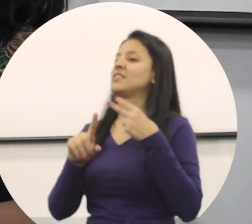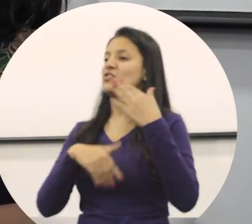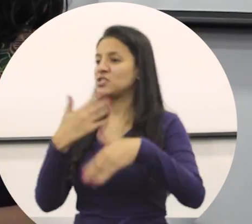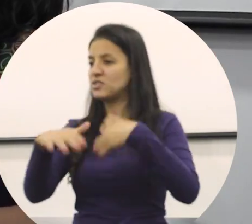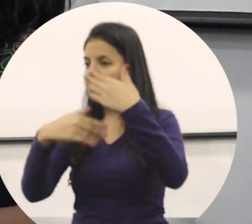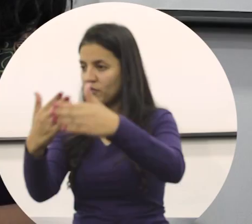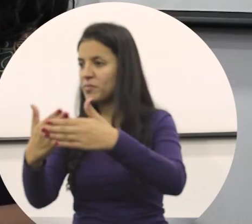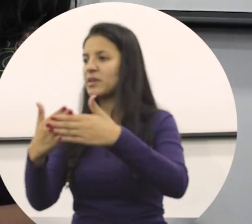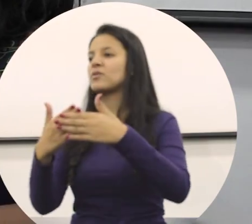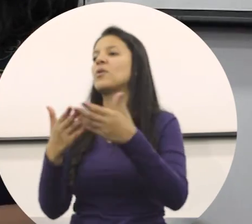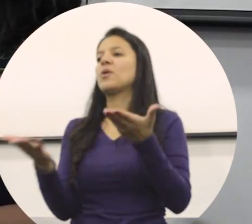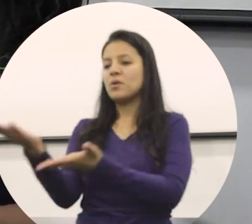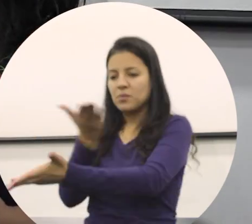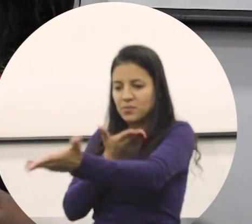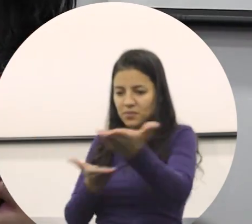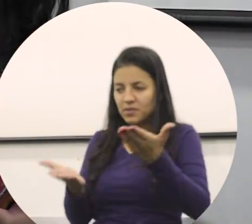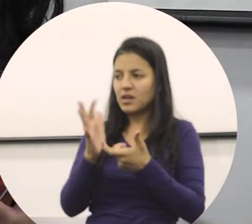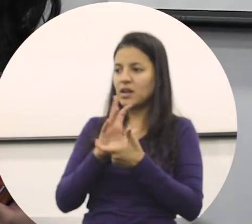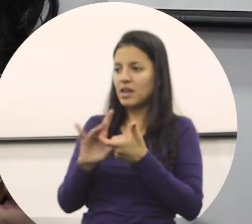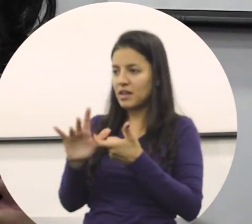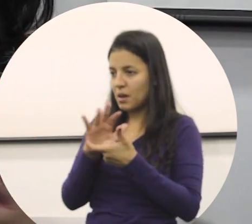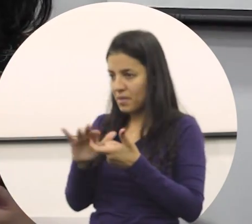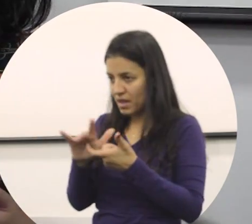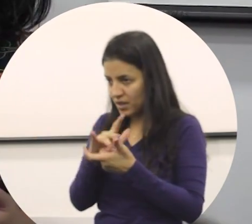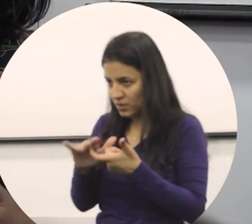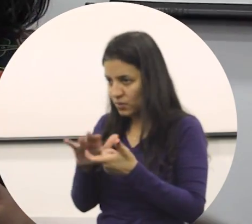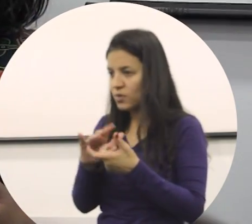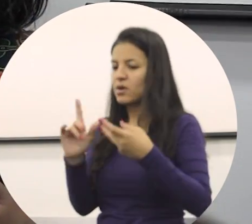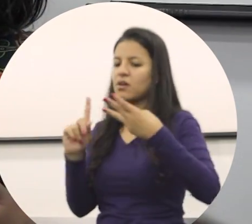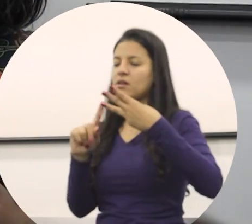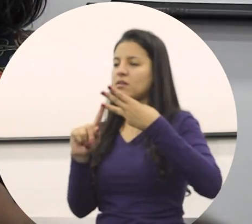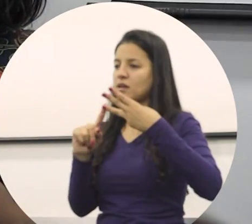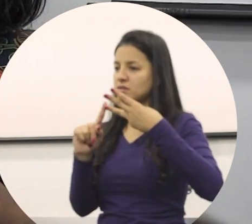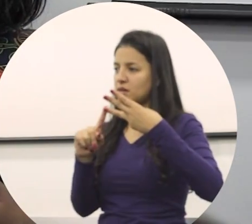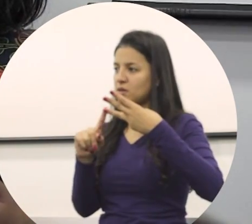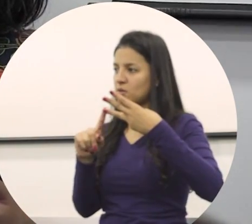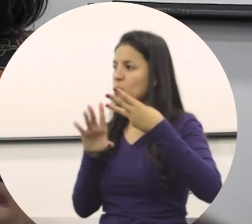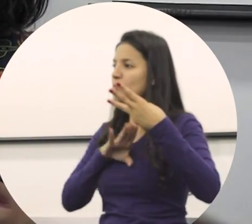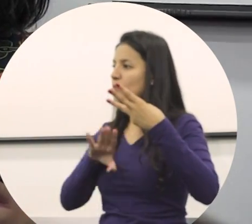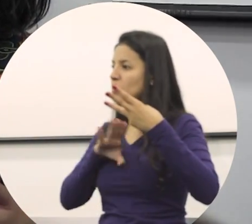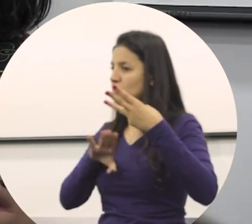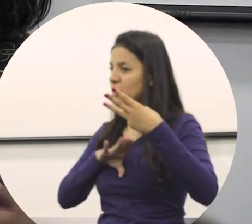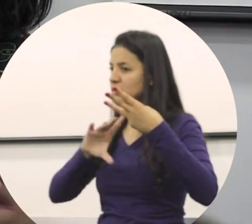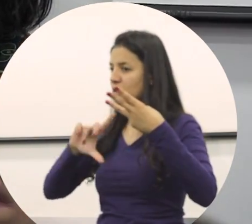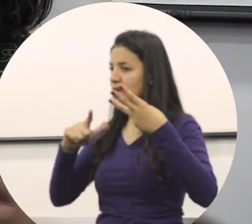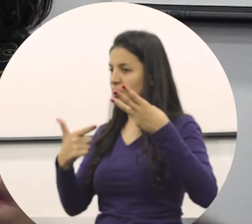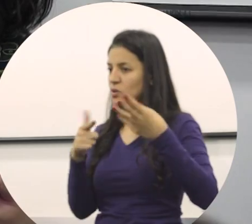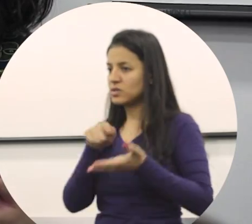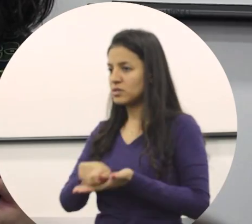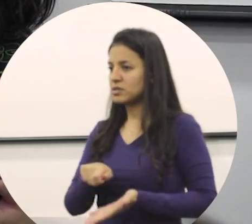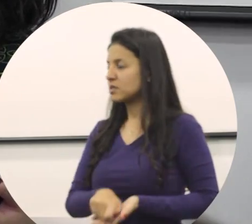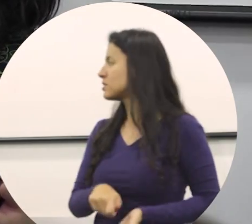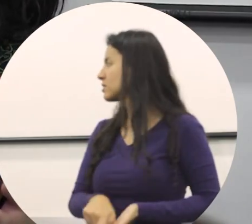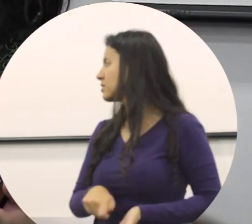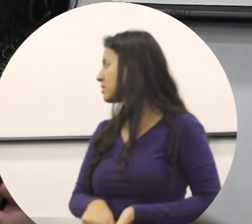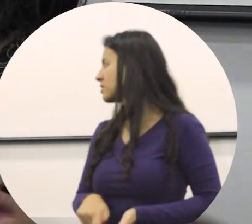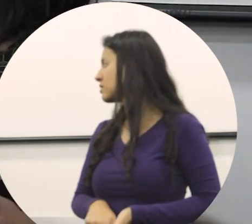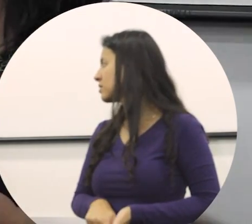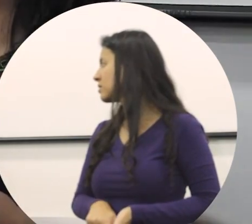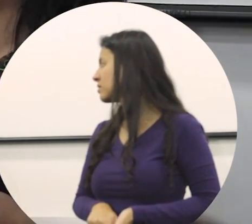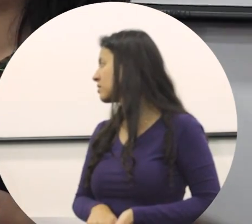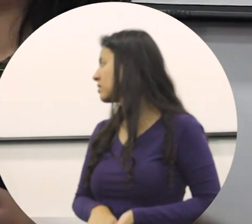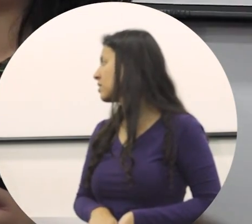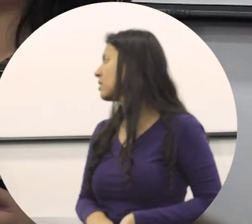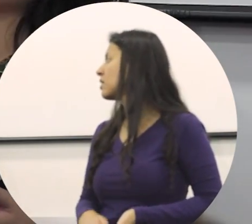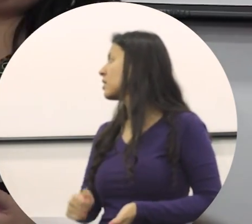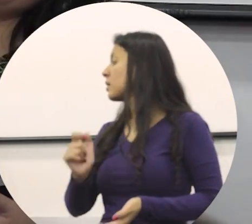de um processo mediado de letramento. E em terceiro lugar, a língua portuguesa como L2 escrita. Porque se eu tenho